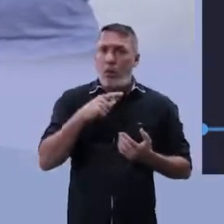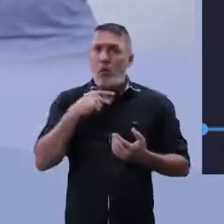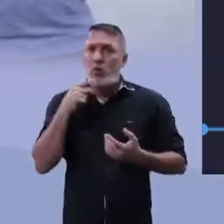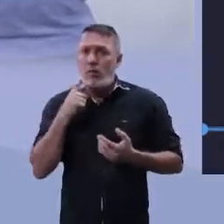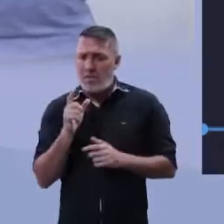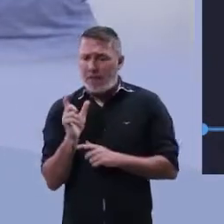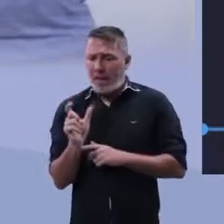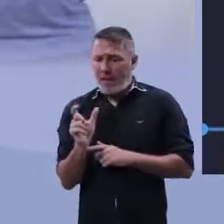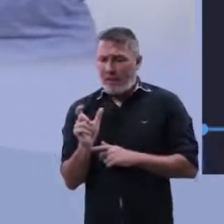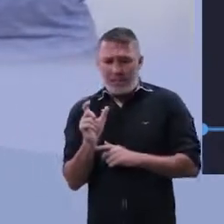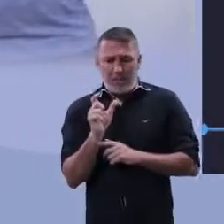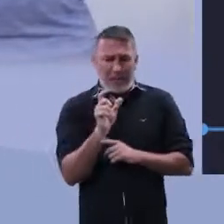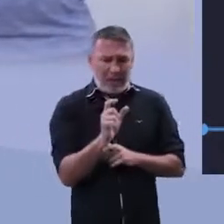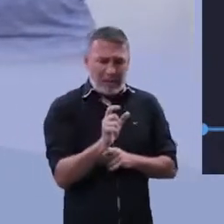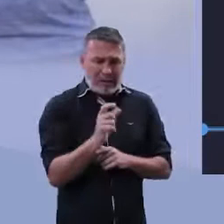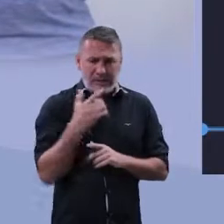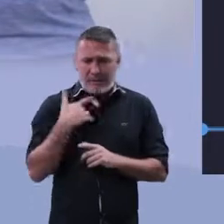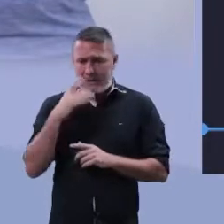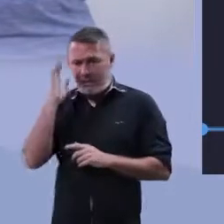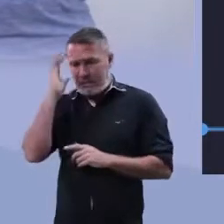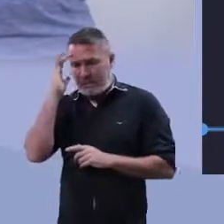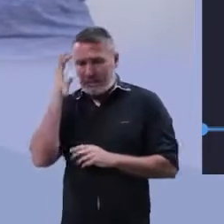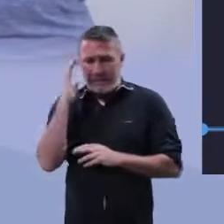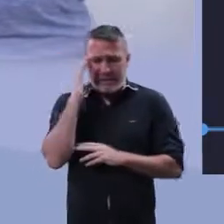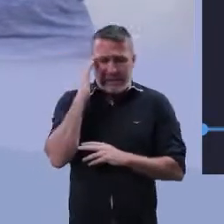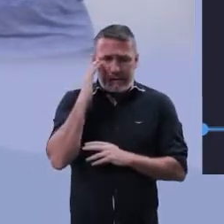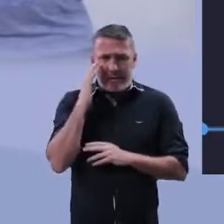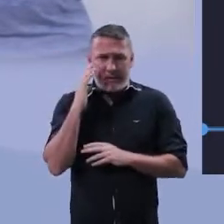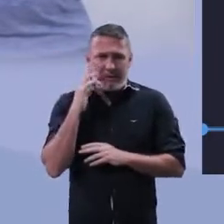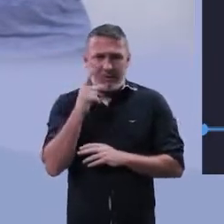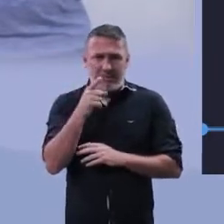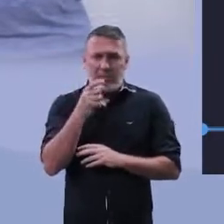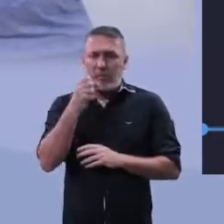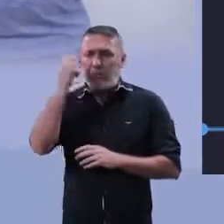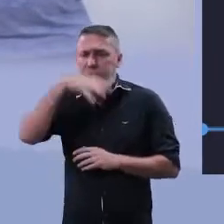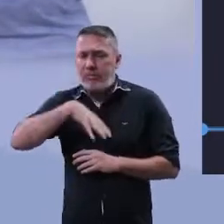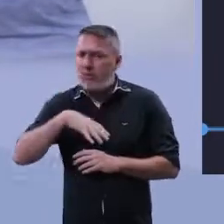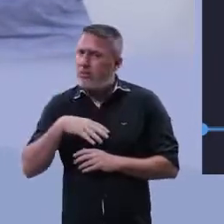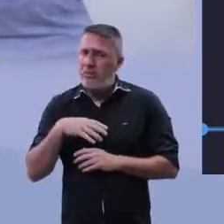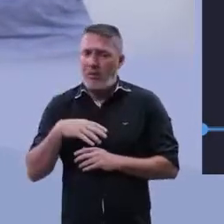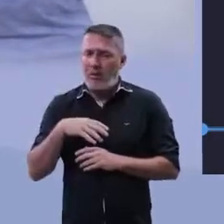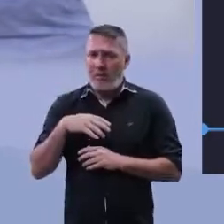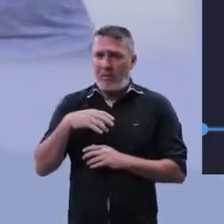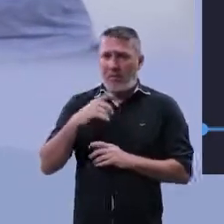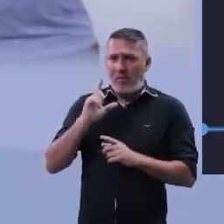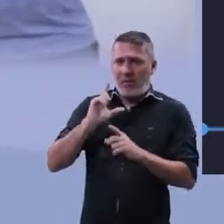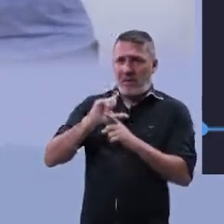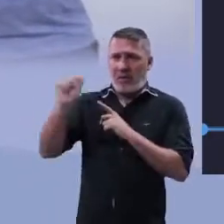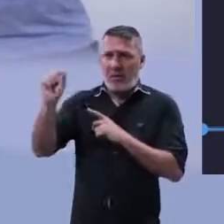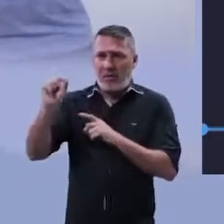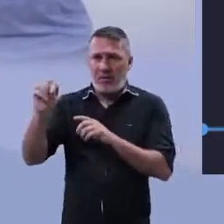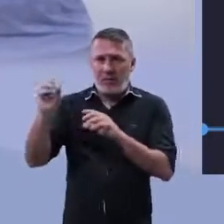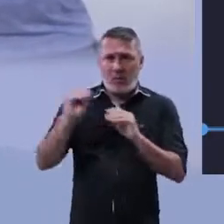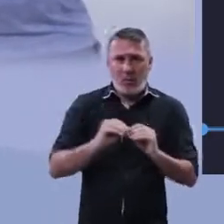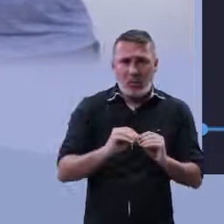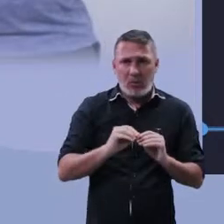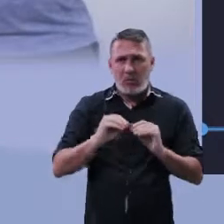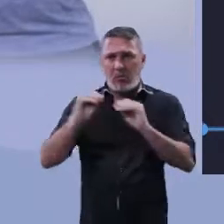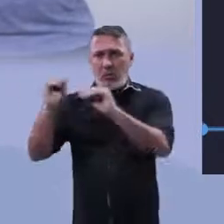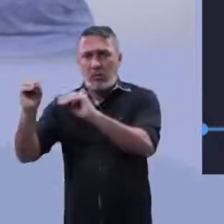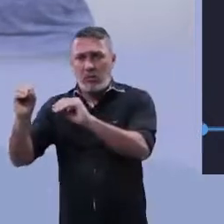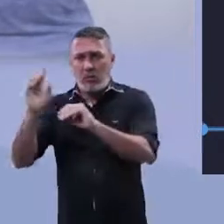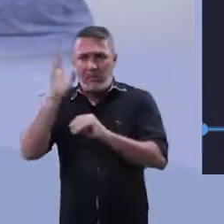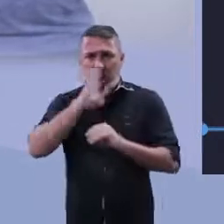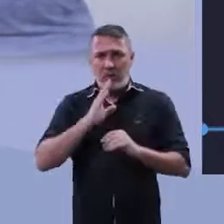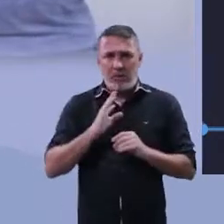com dúvida, poxa, o movimento imigratório, as pessoas estão indo, né, indo para o Brasil ou saindo do Brasil? Se você está